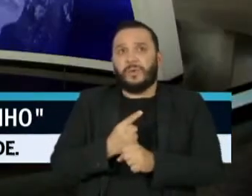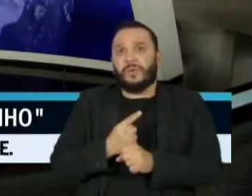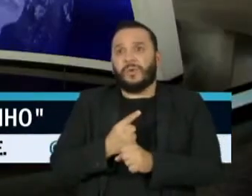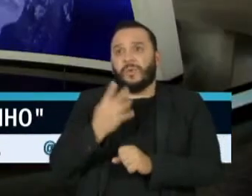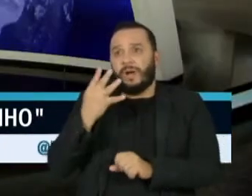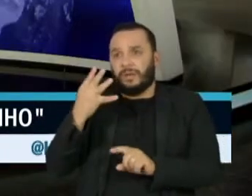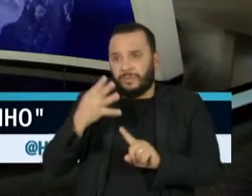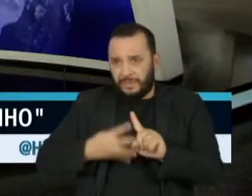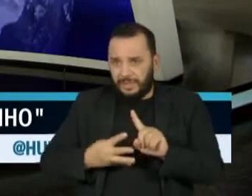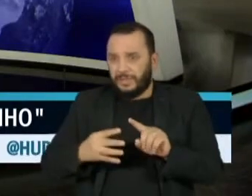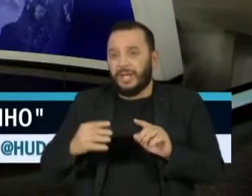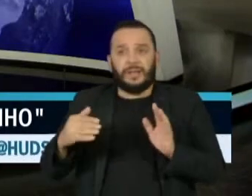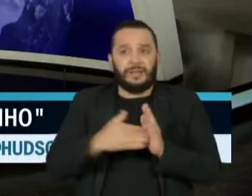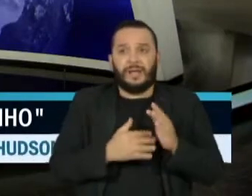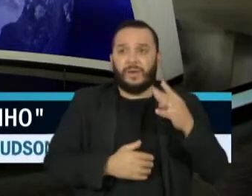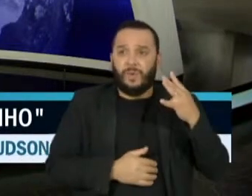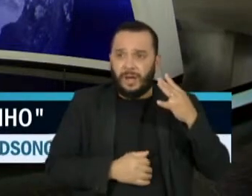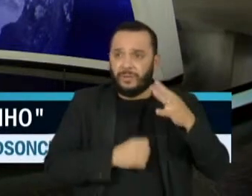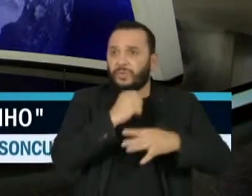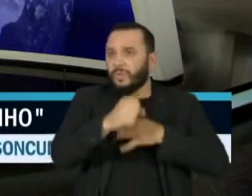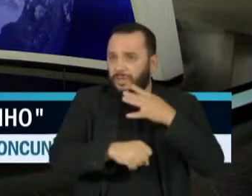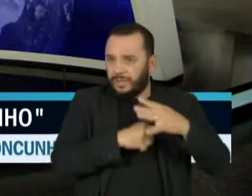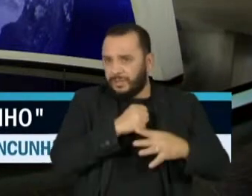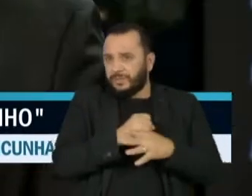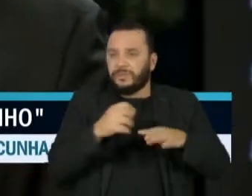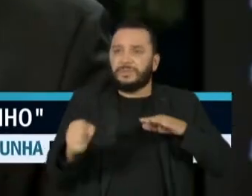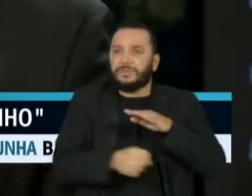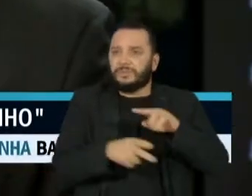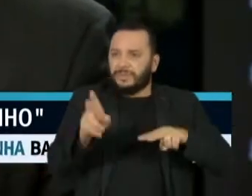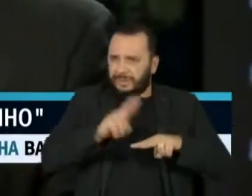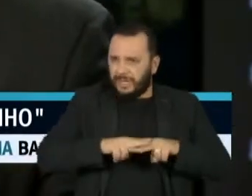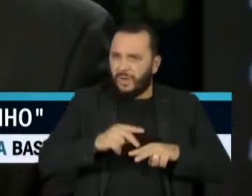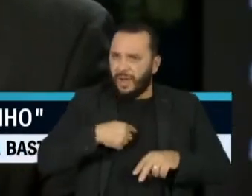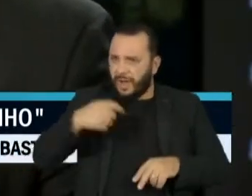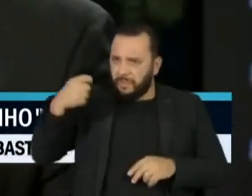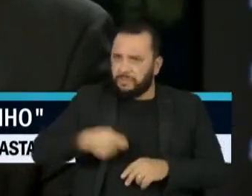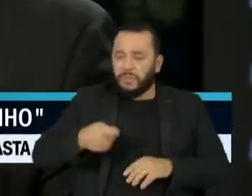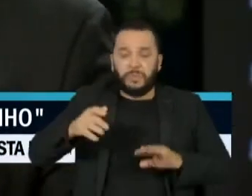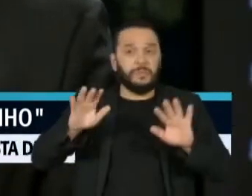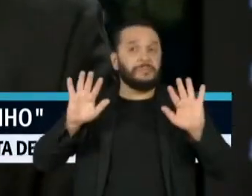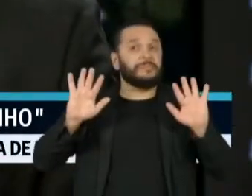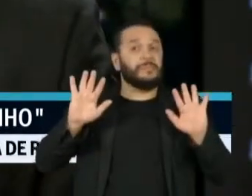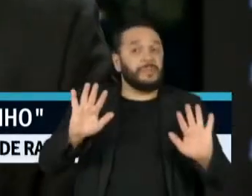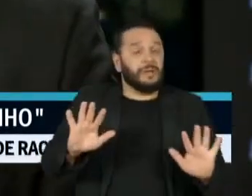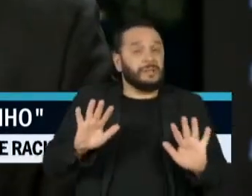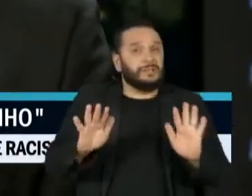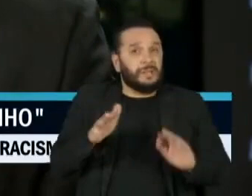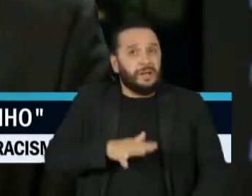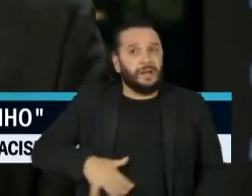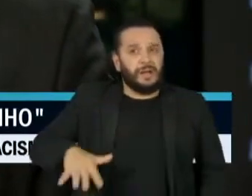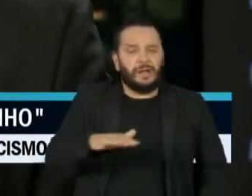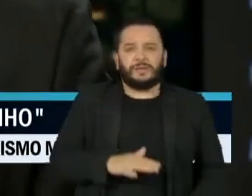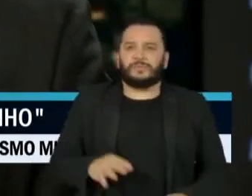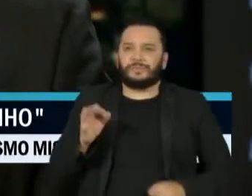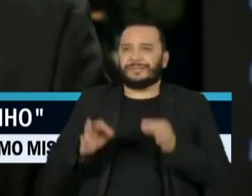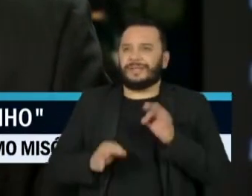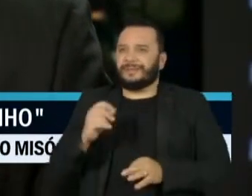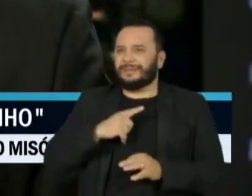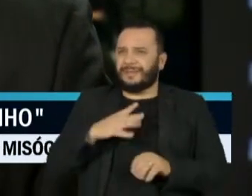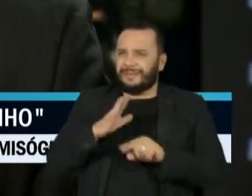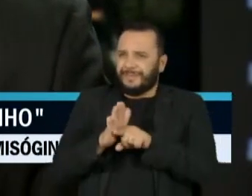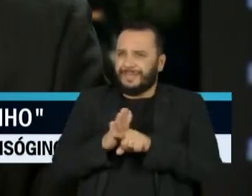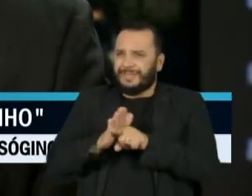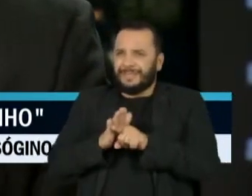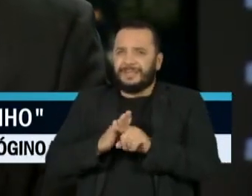1 ano e 4 meses a 4 anos de detenção, ou seja, é uma pena severa. Agora, o que acontece? O Poder Judiciário, que, segundo a última pesquisa, só